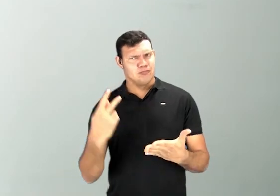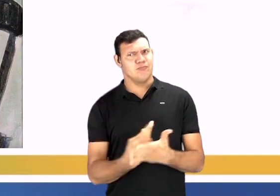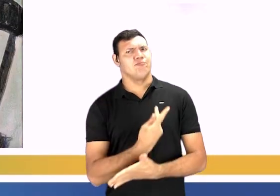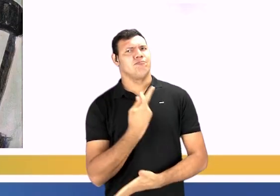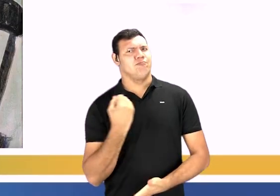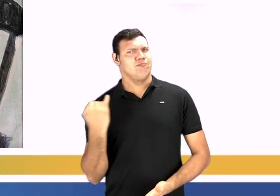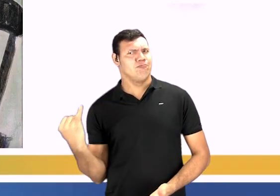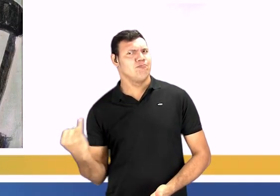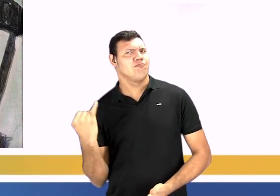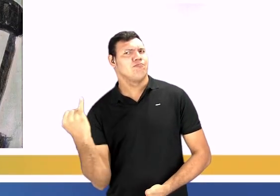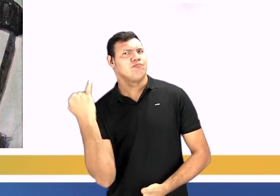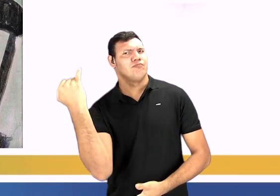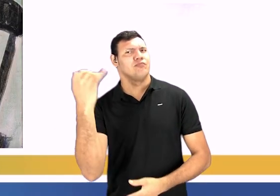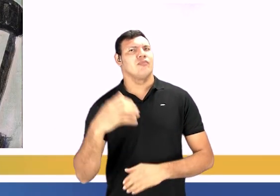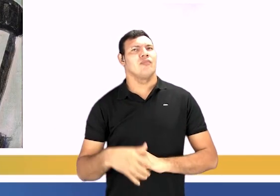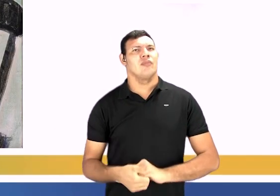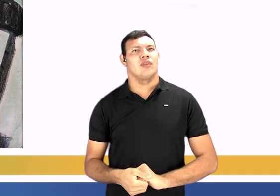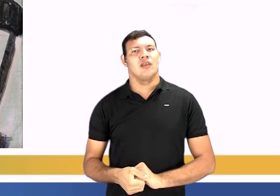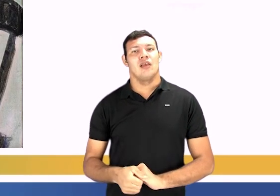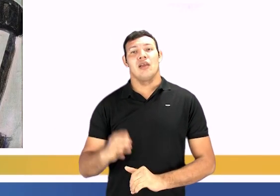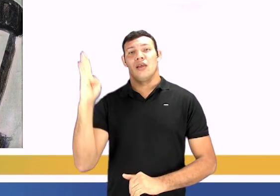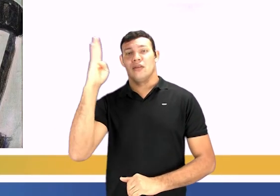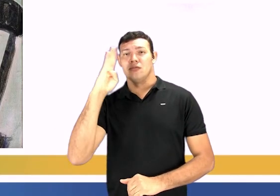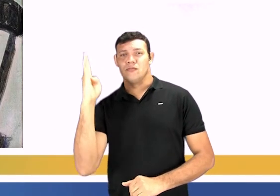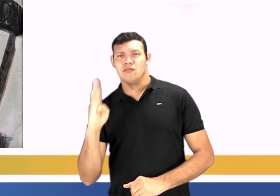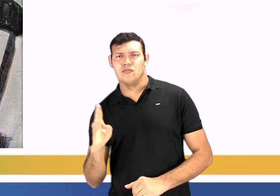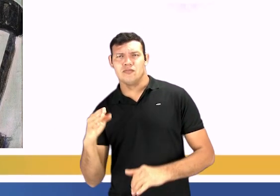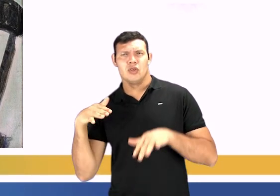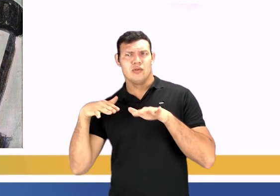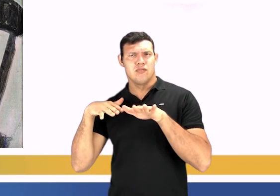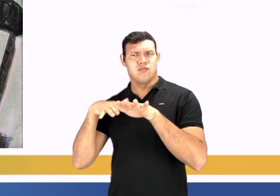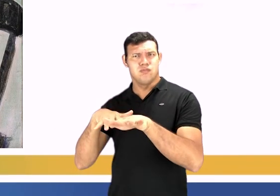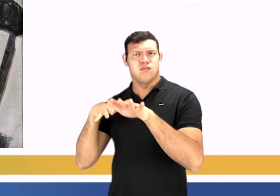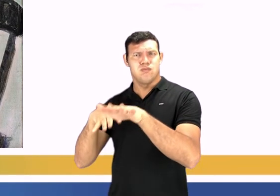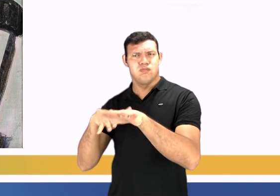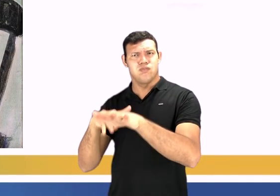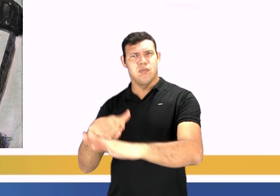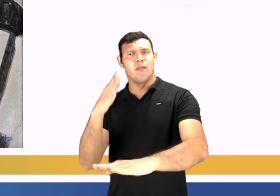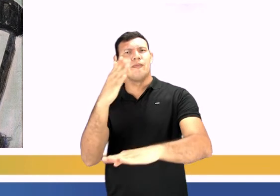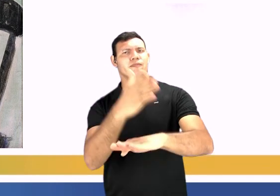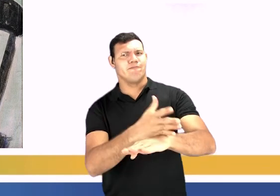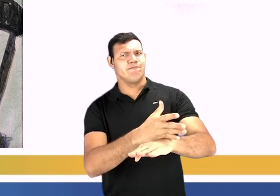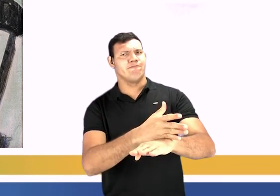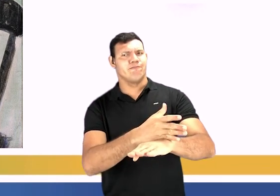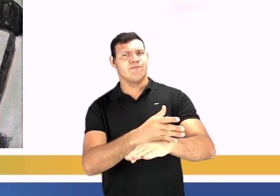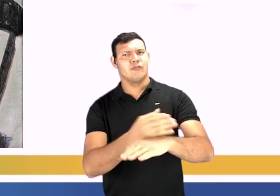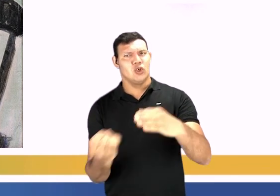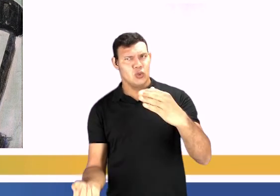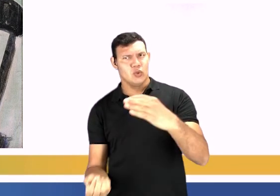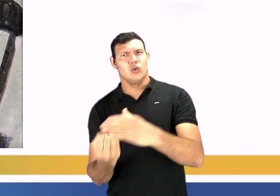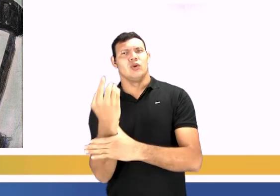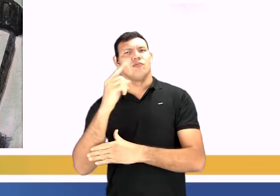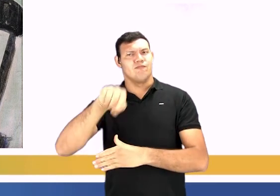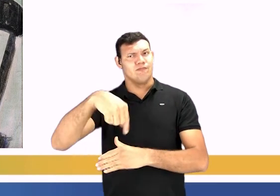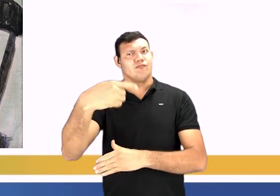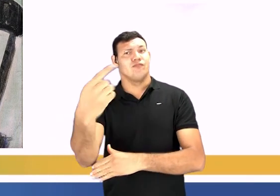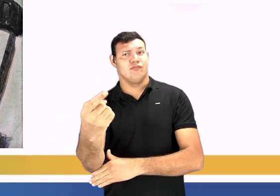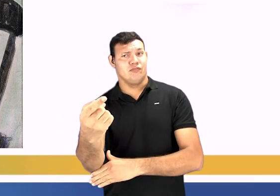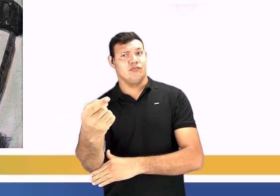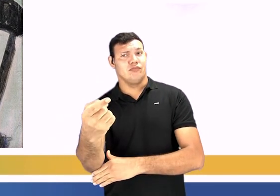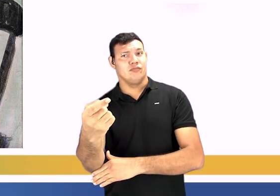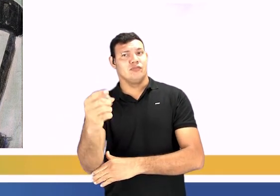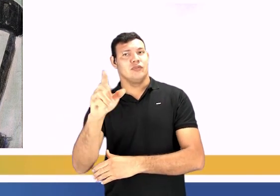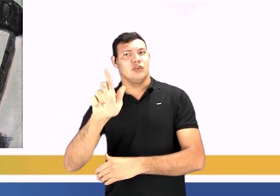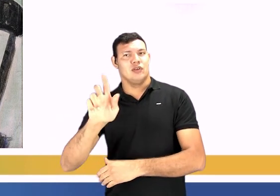lá? No Brasil, o movimento modernista surgiu posteriormente às vanguardas